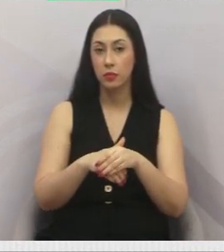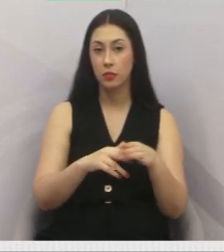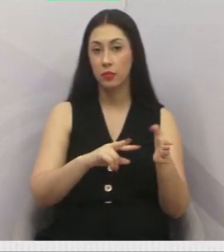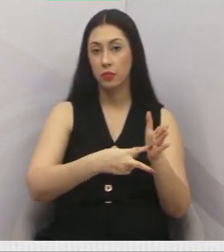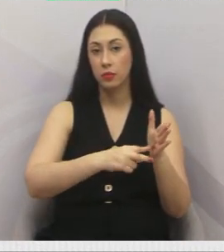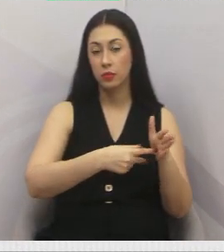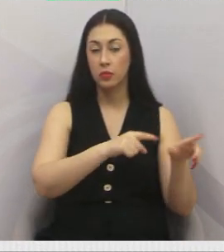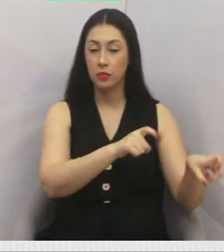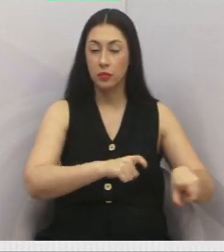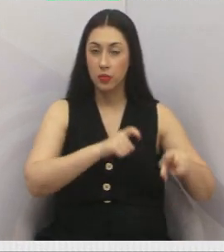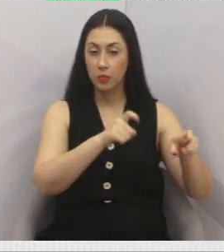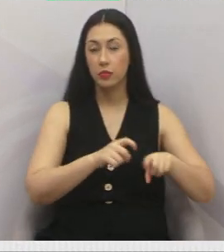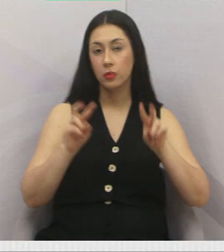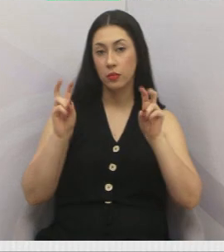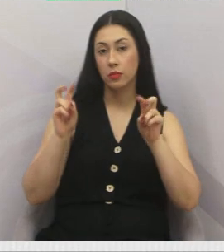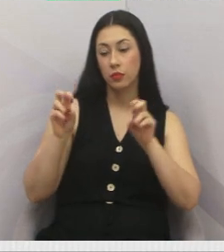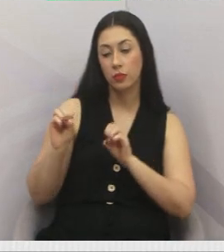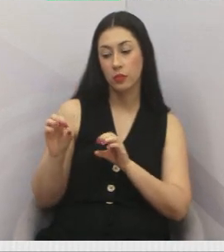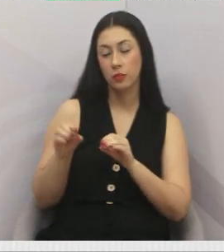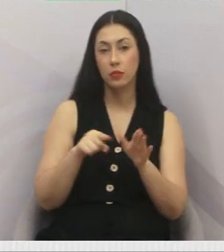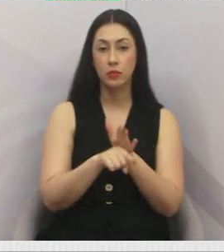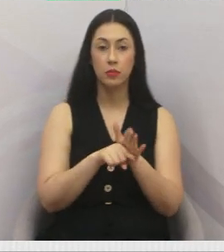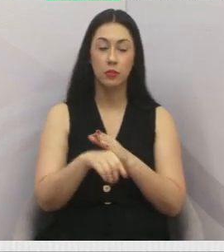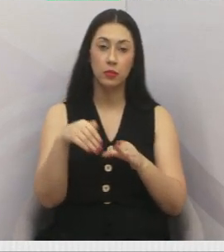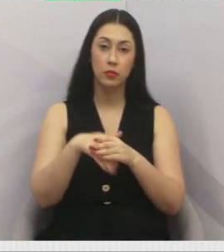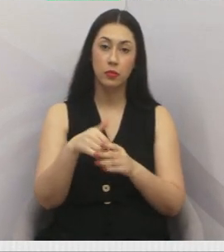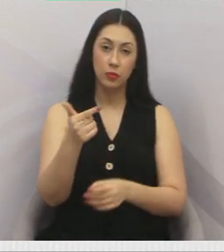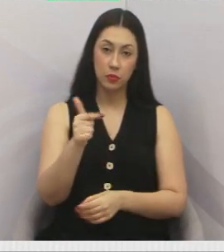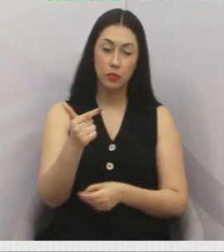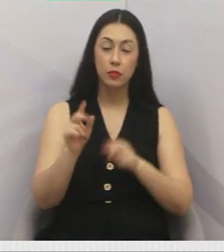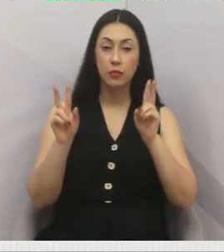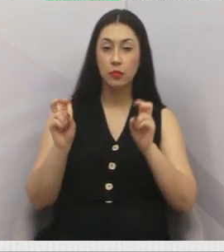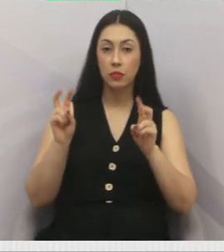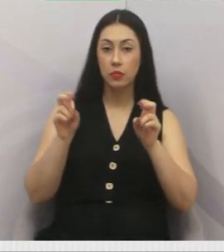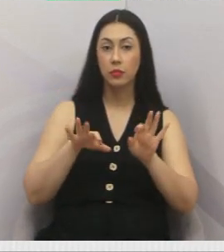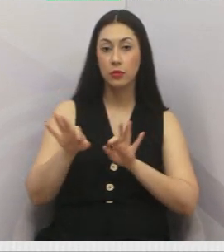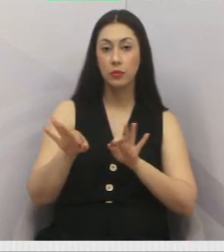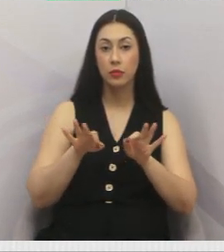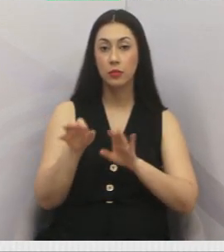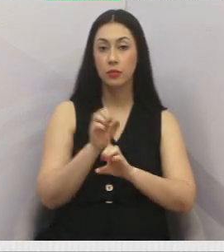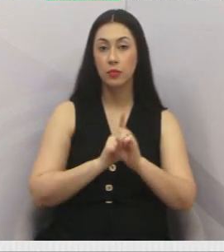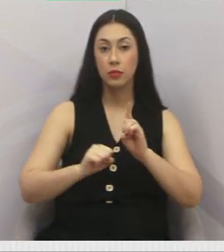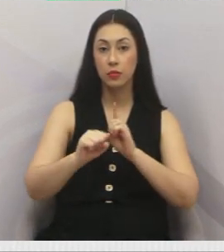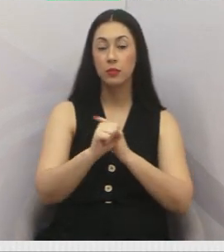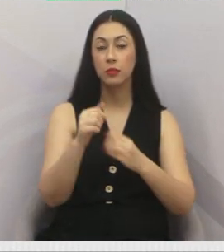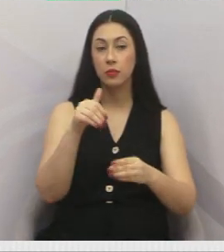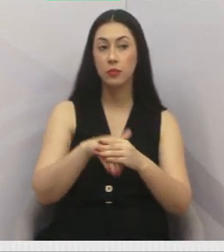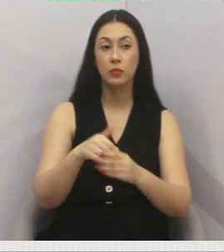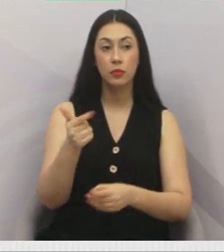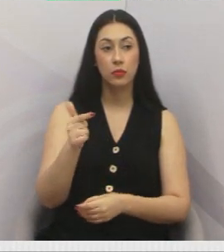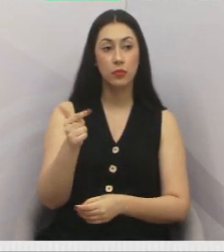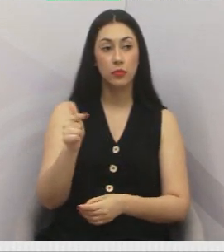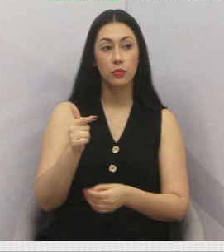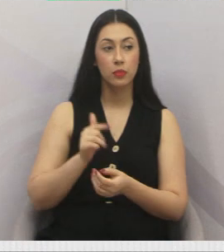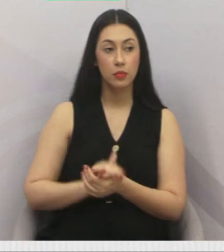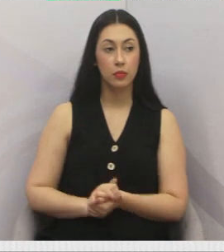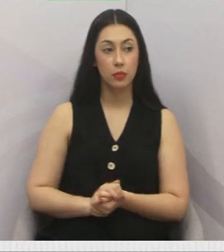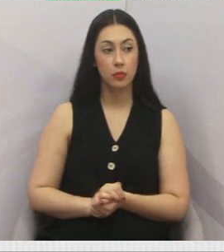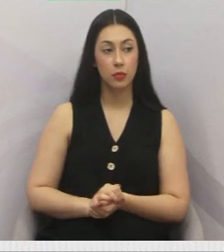Rural. Segmento entidades acadêmicas, voto em branco. Segmento organização da sociedade civil, voto em branco.